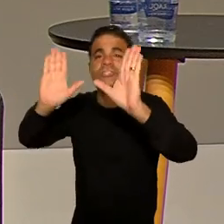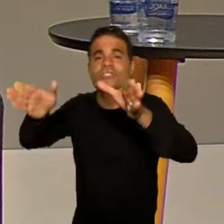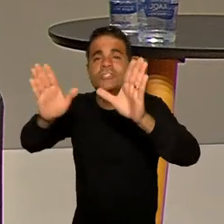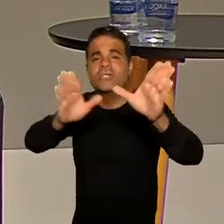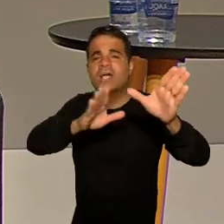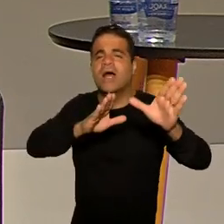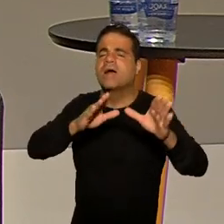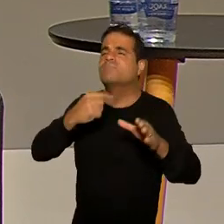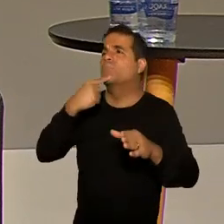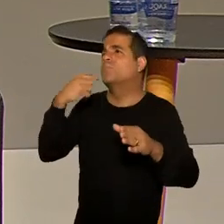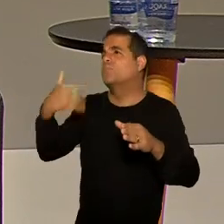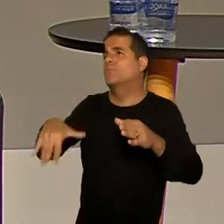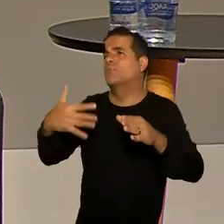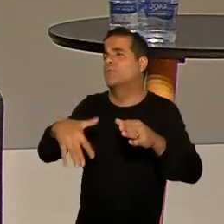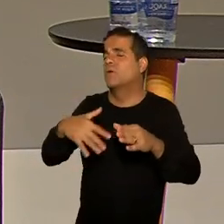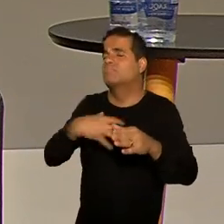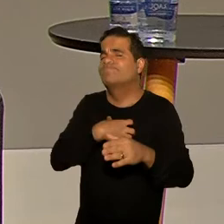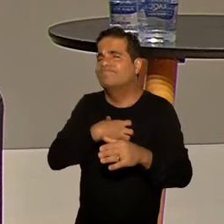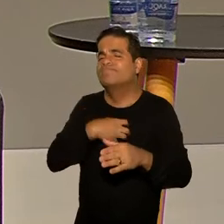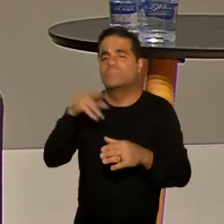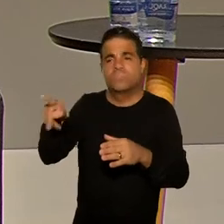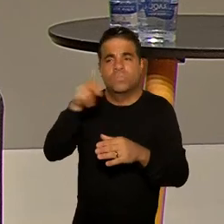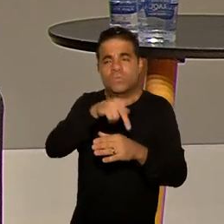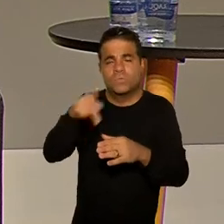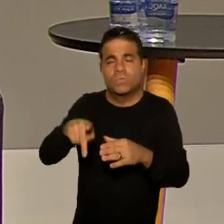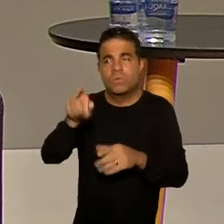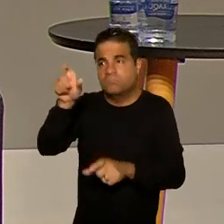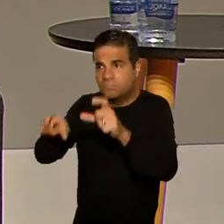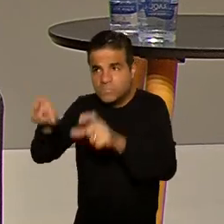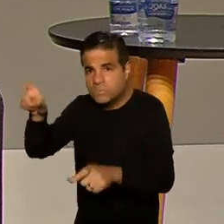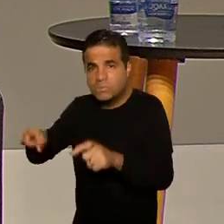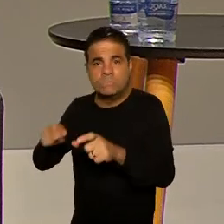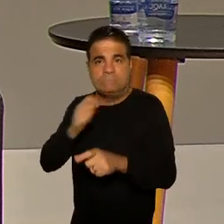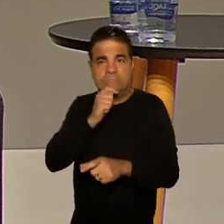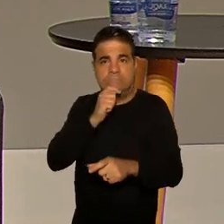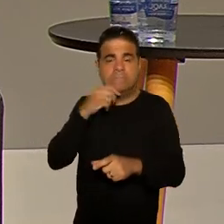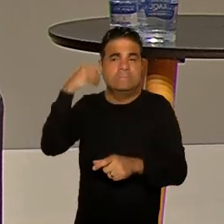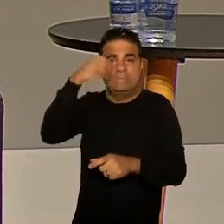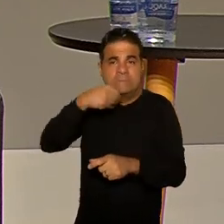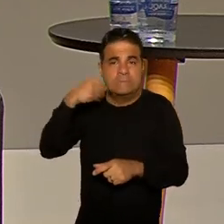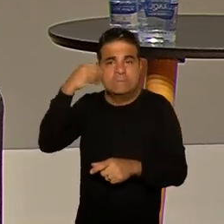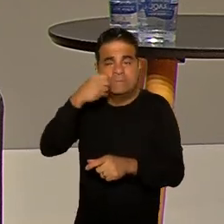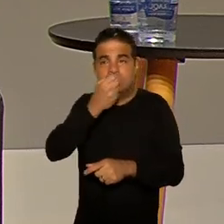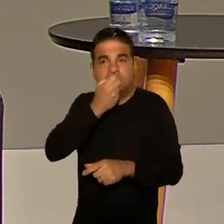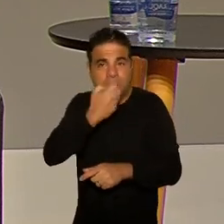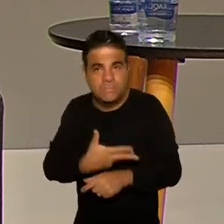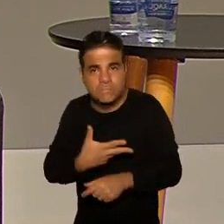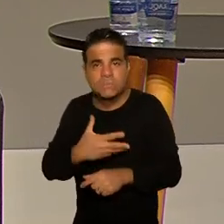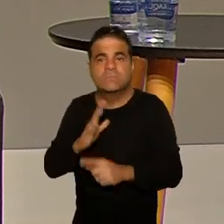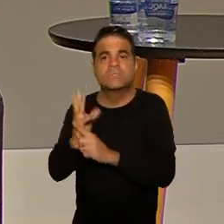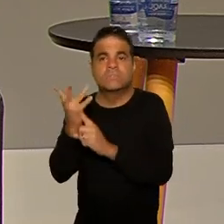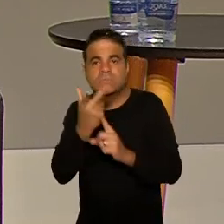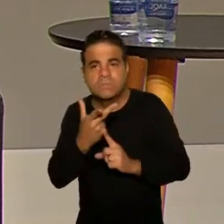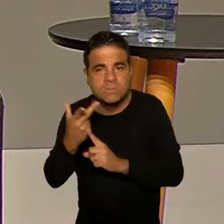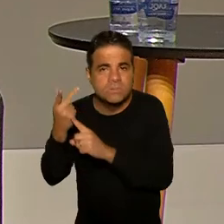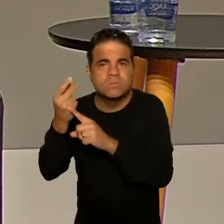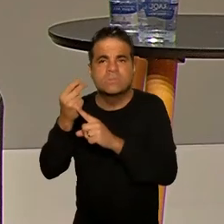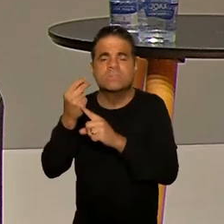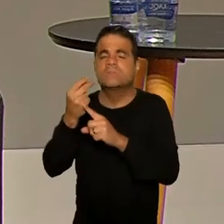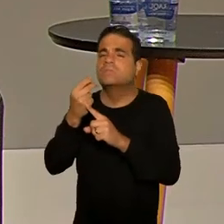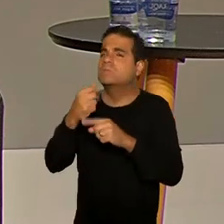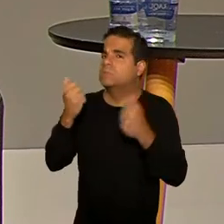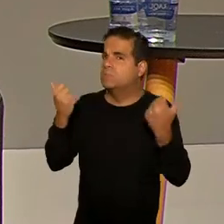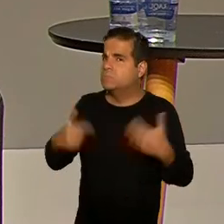de que se um professor ou uma professora não tiver uma experiência significativa com Arte seja